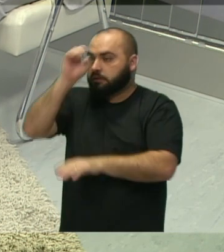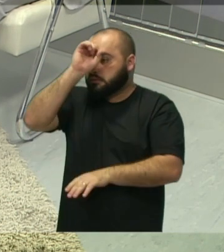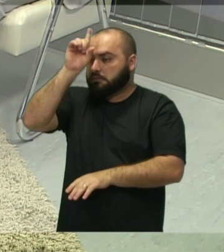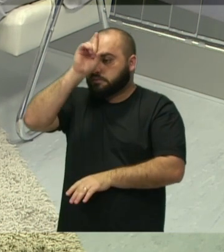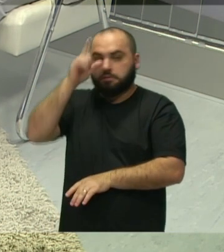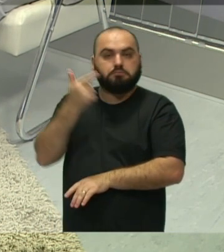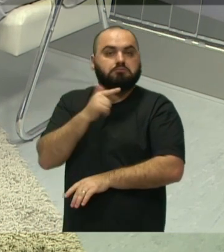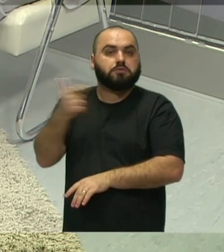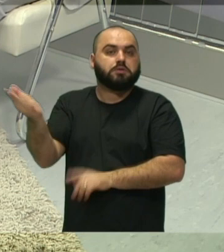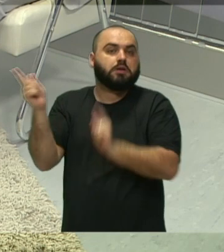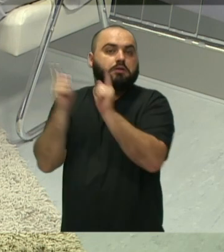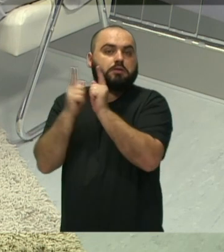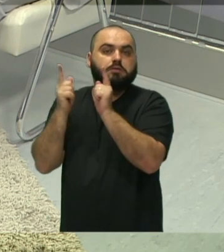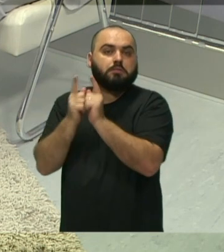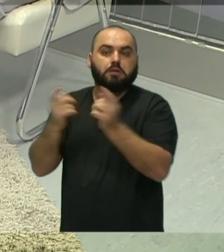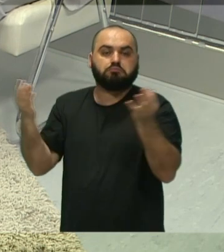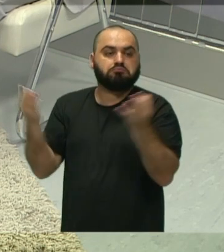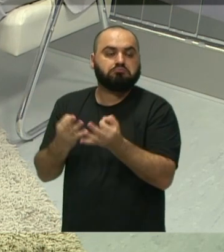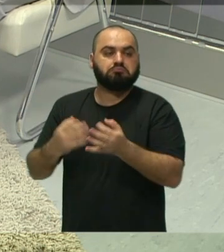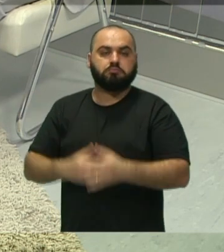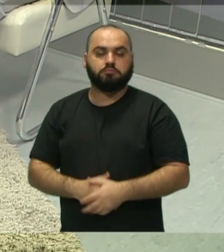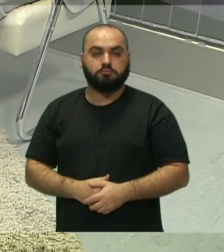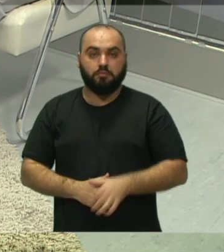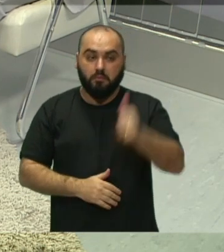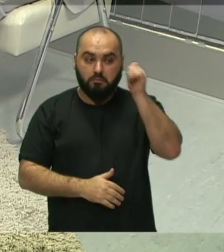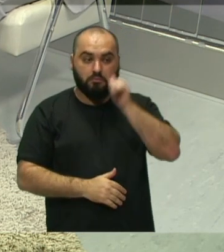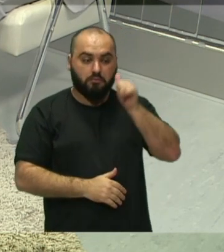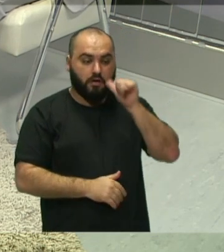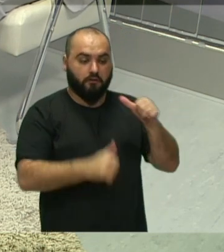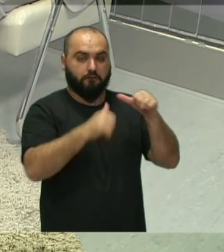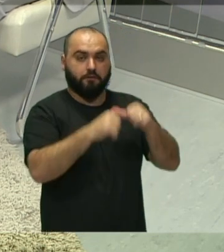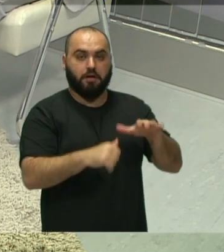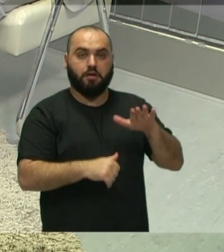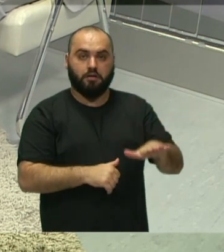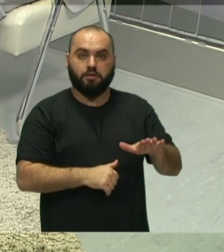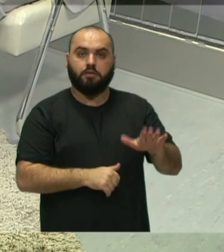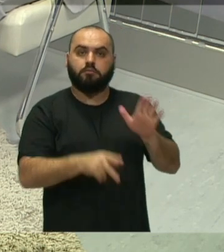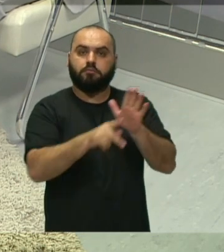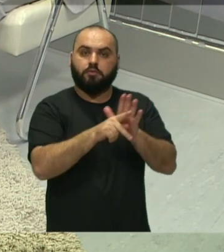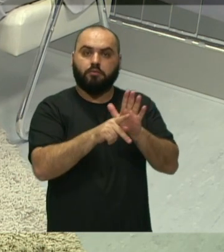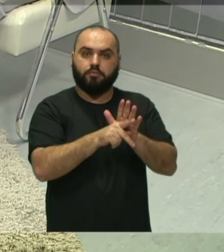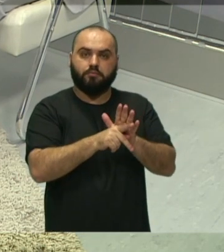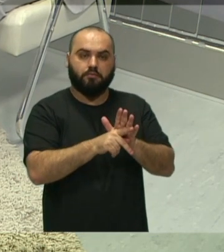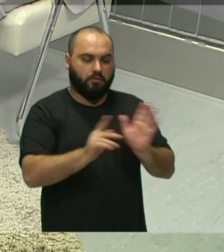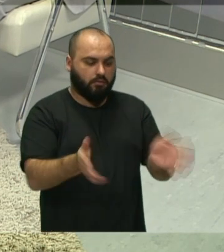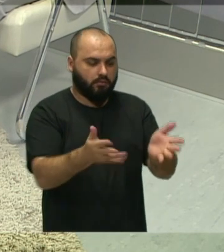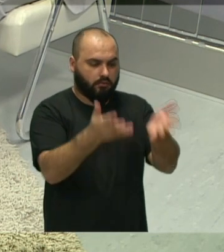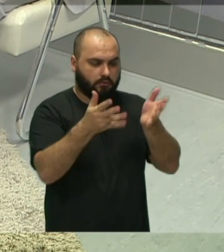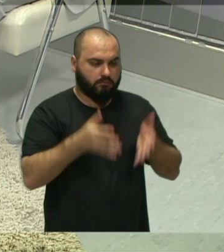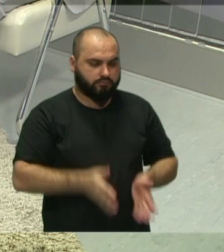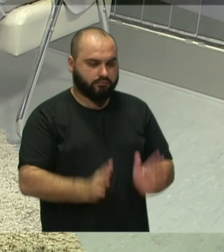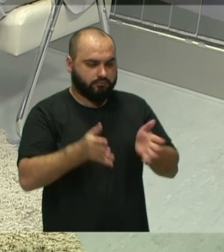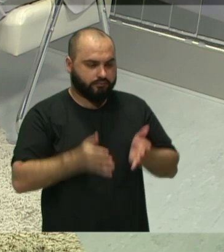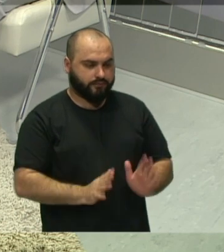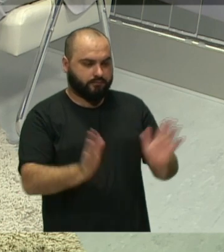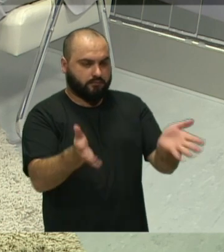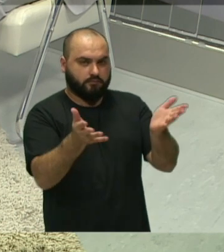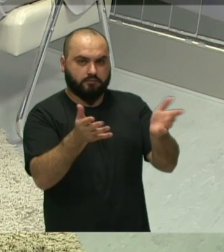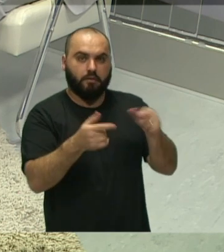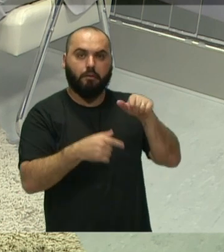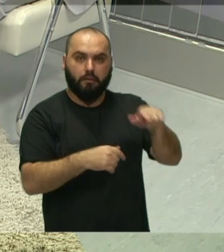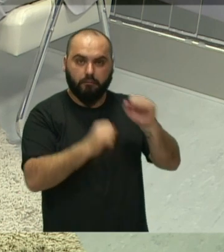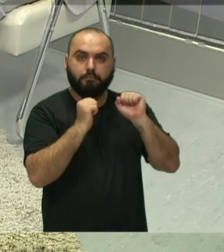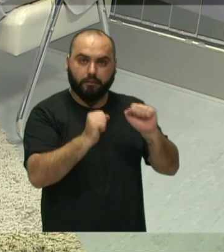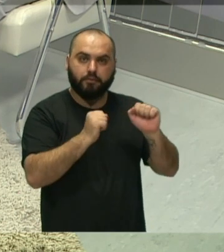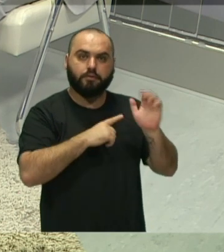adequado. É aquela mulher ficar ali numa situação onde ela está sendo induzida a um parto, sendo que ela pode ter